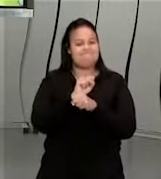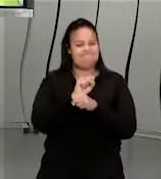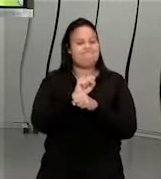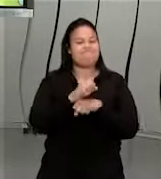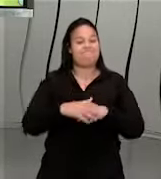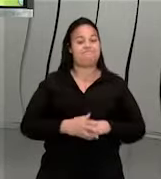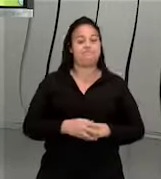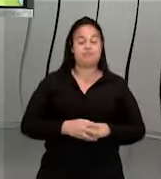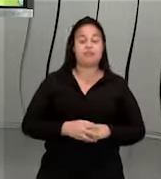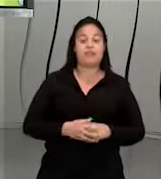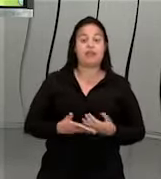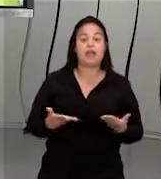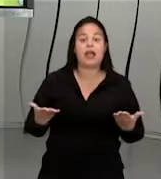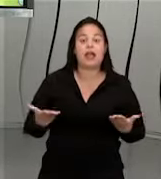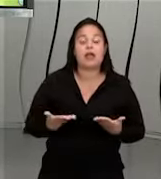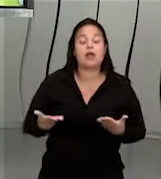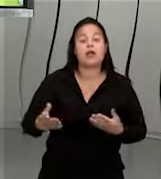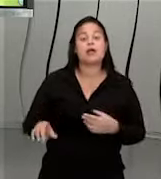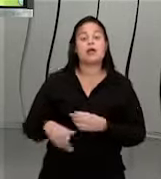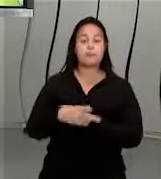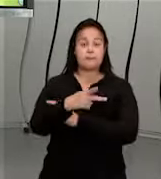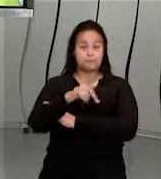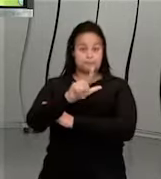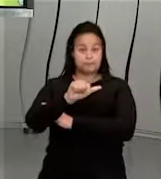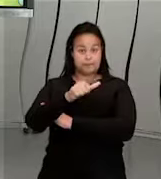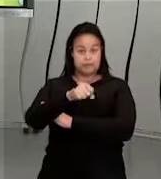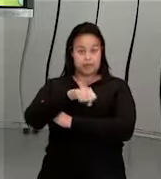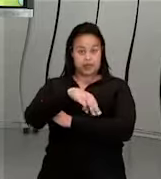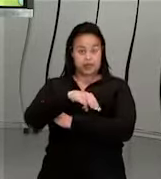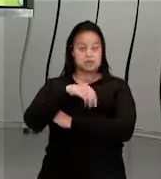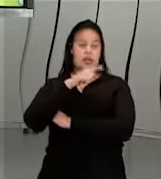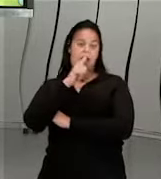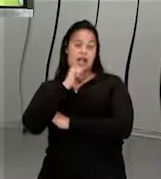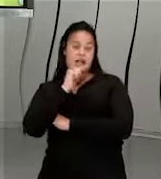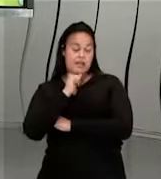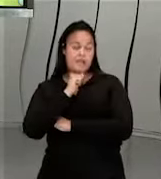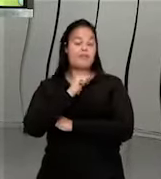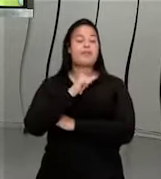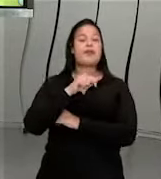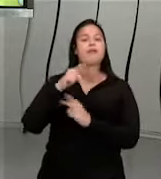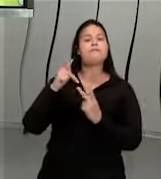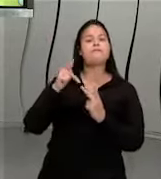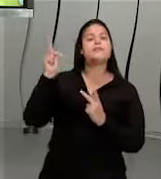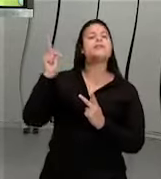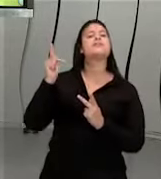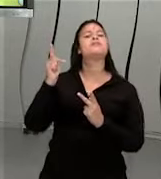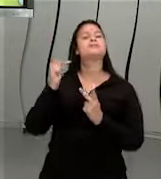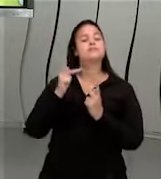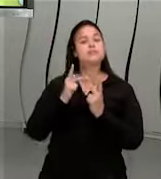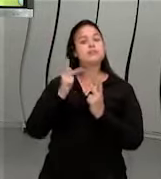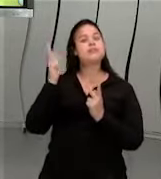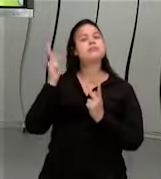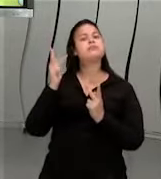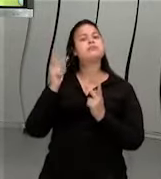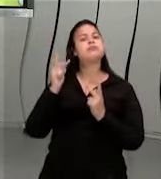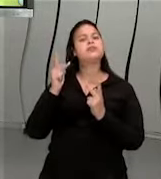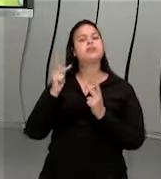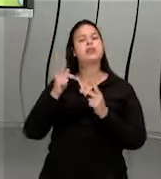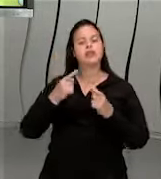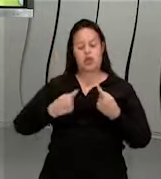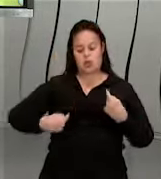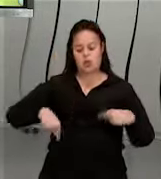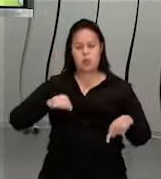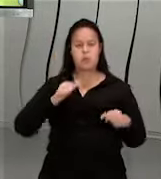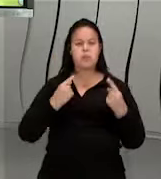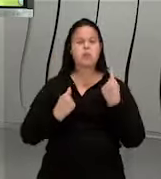é a parte líquida do sangue. Então, água, vitaminas, hormônios, sais minerais, toda a